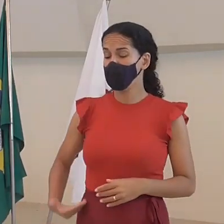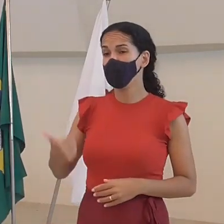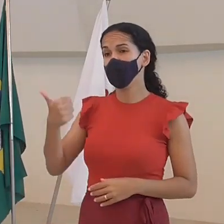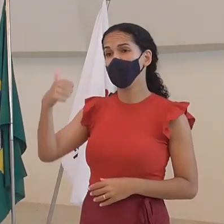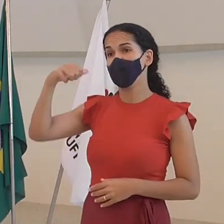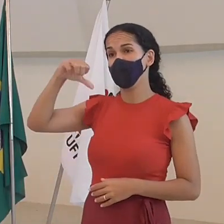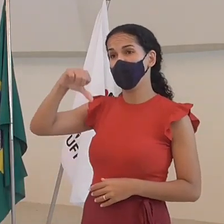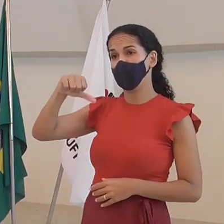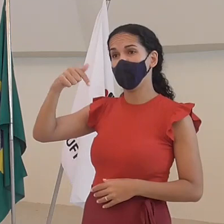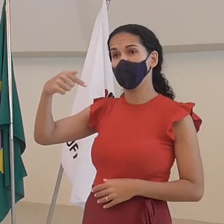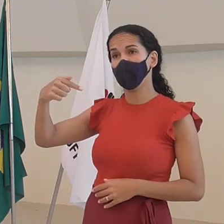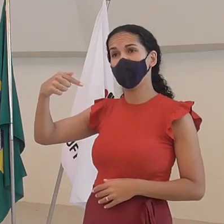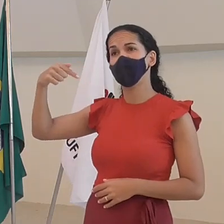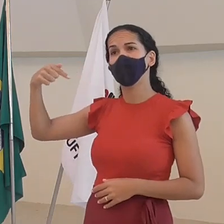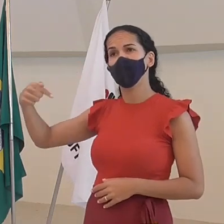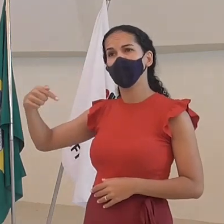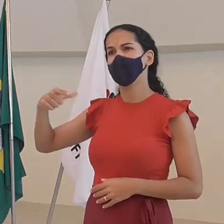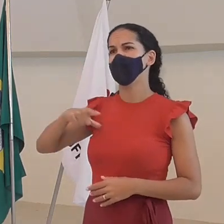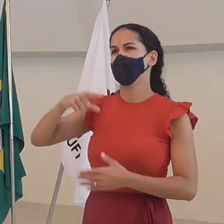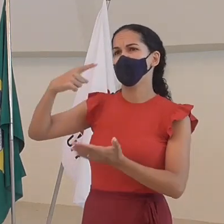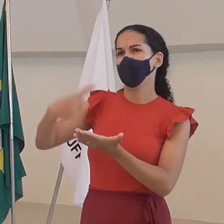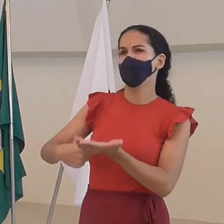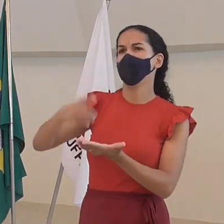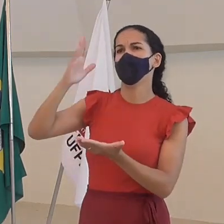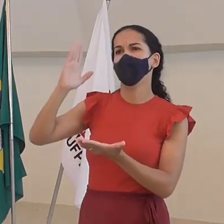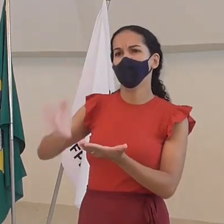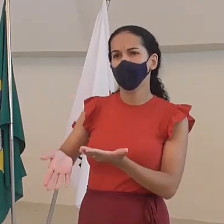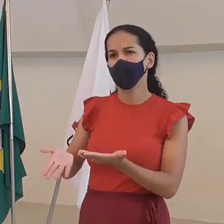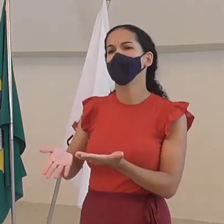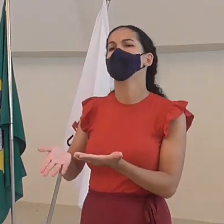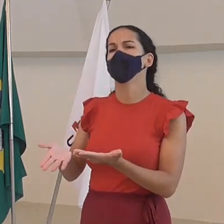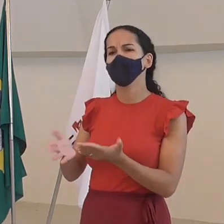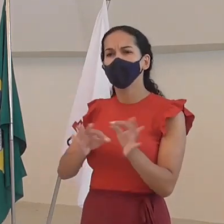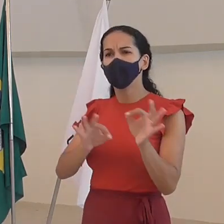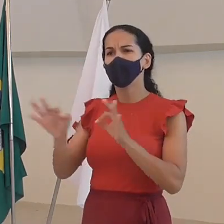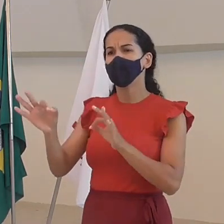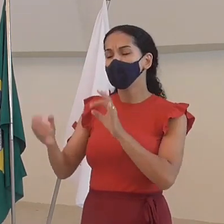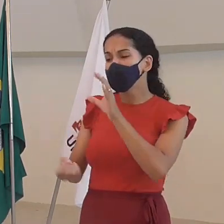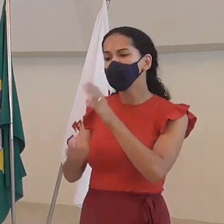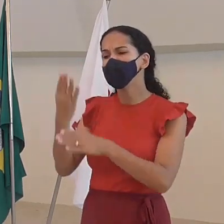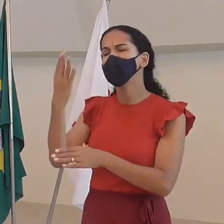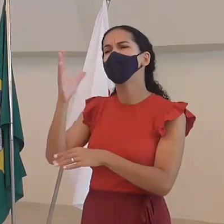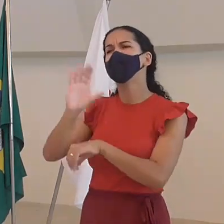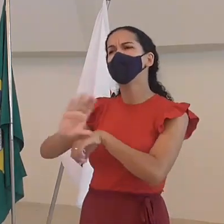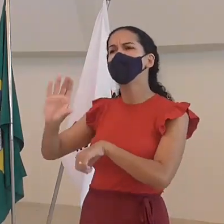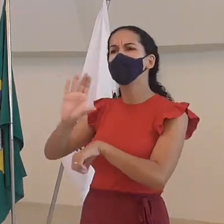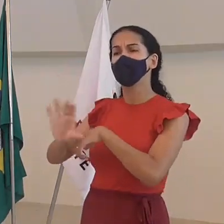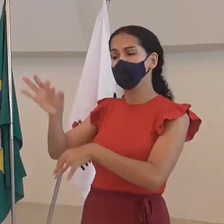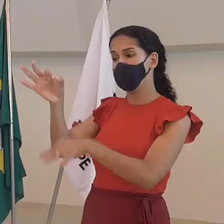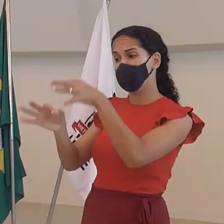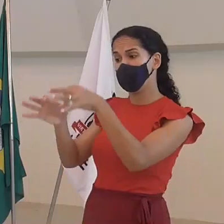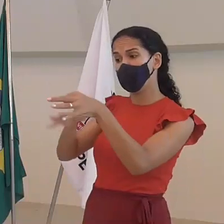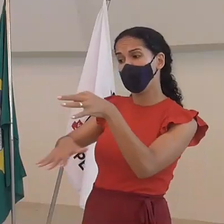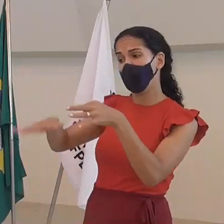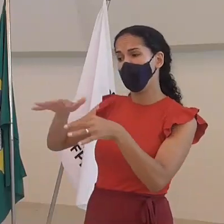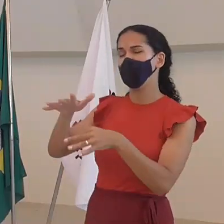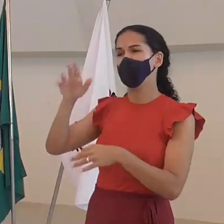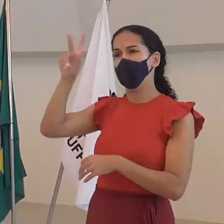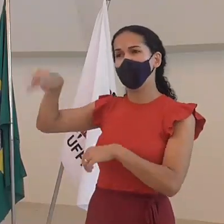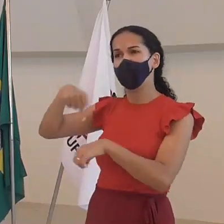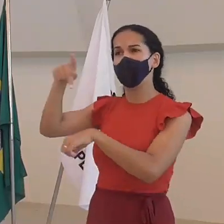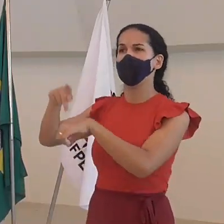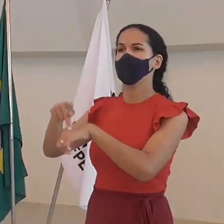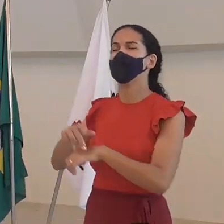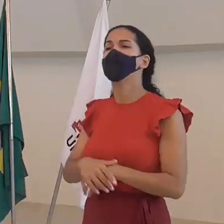1977, em meio às comemorações do sesquicentenário de fundação dos cursos jurídicos no país,